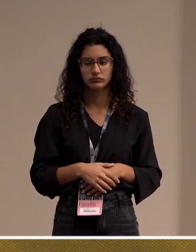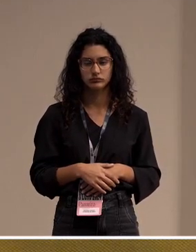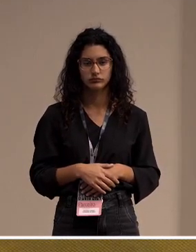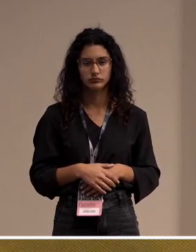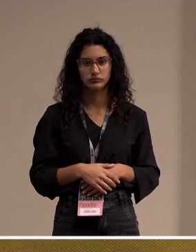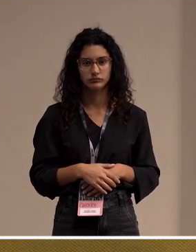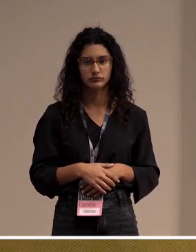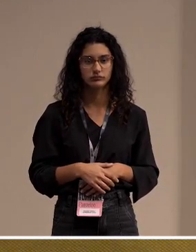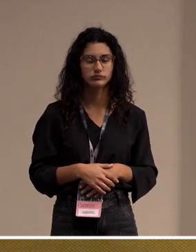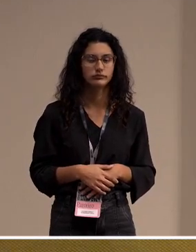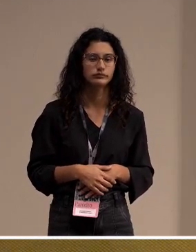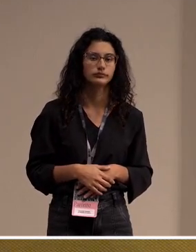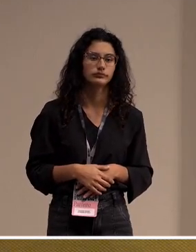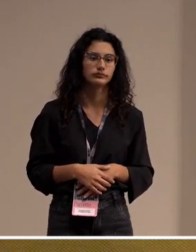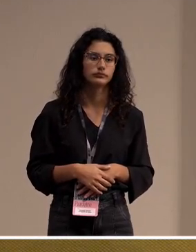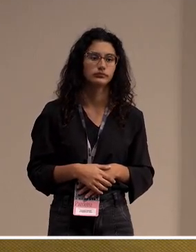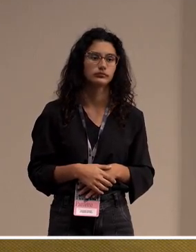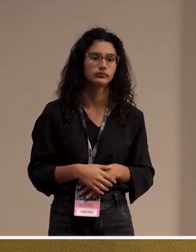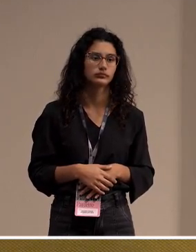That's a great question.